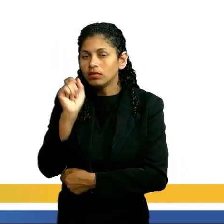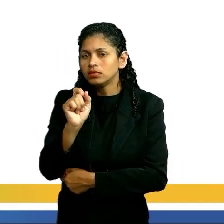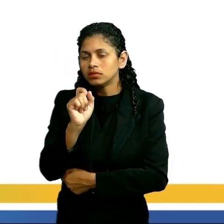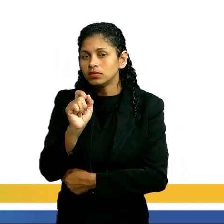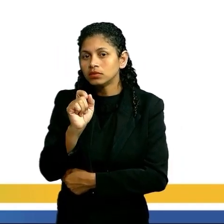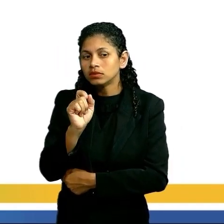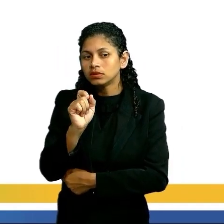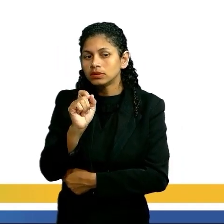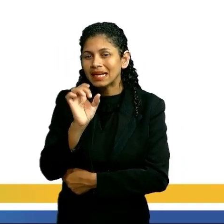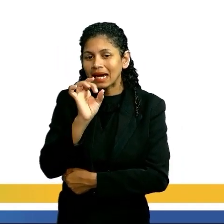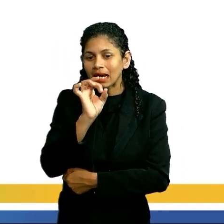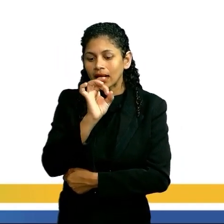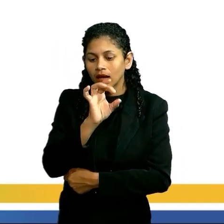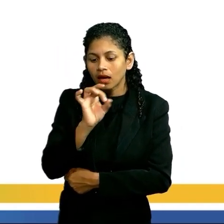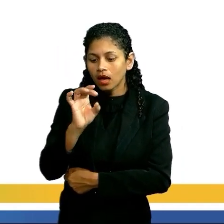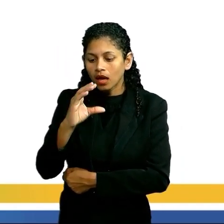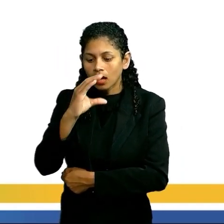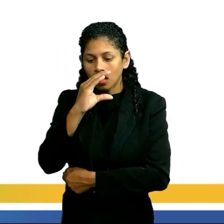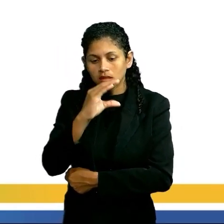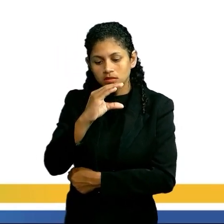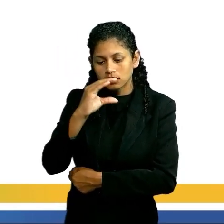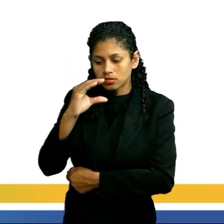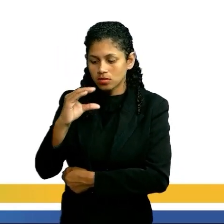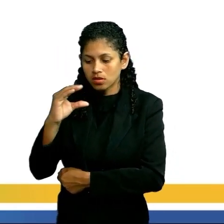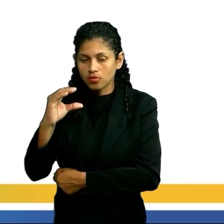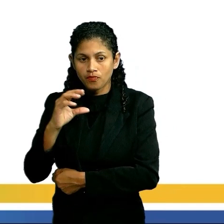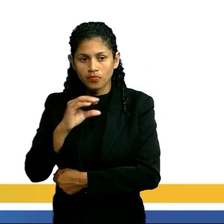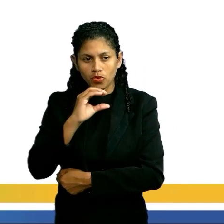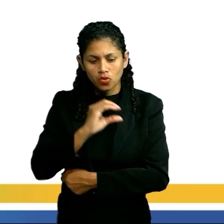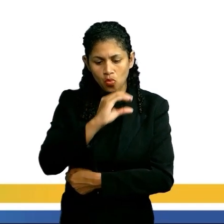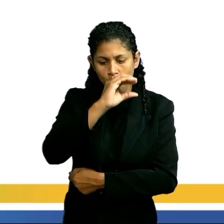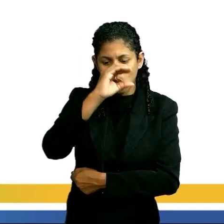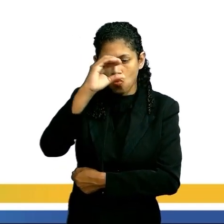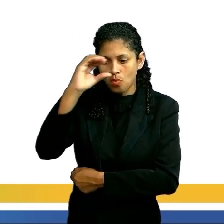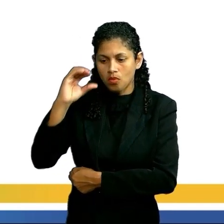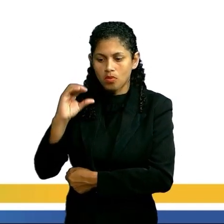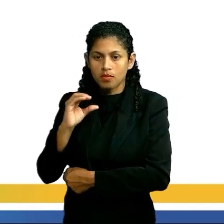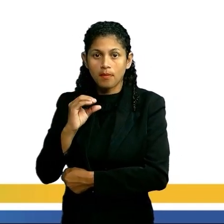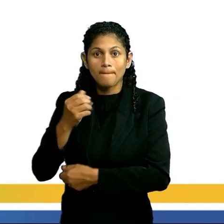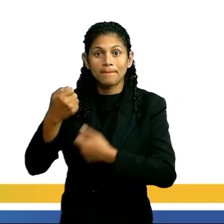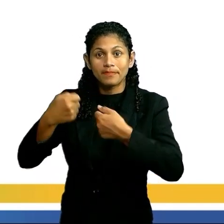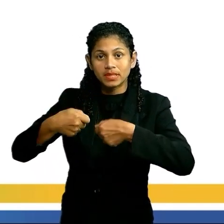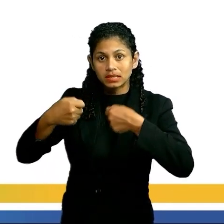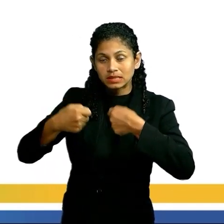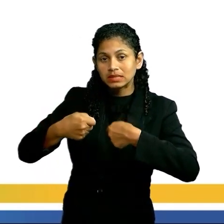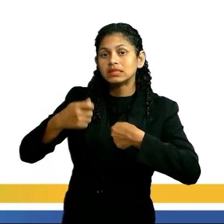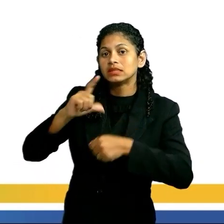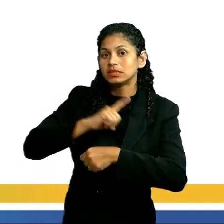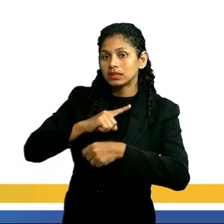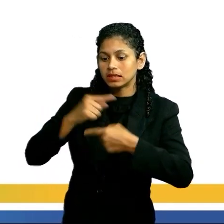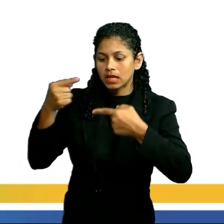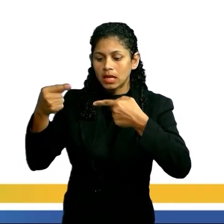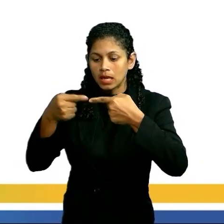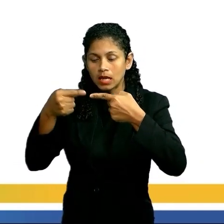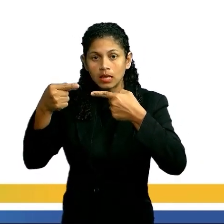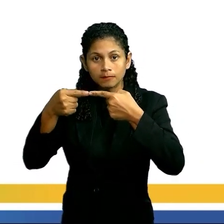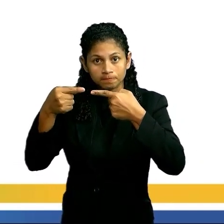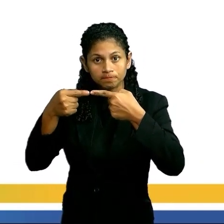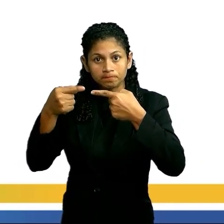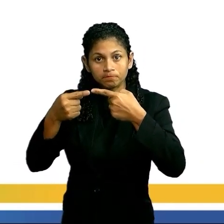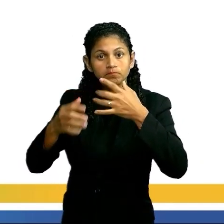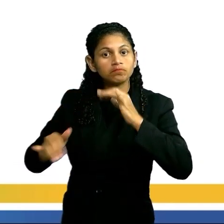de carbono tem que existir 4 ligações químicas, tá? Porque o átomo de carbono é um